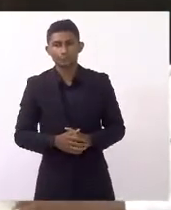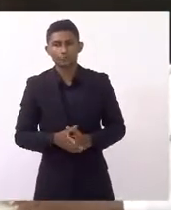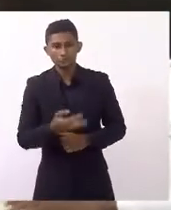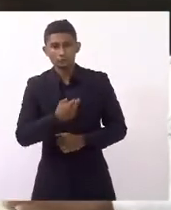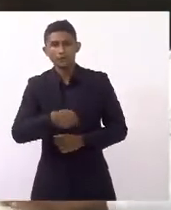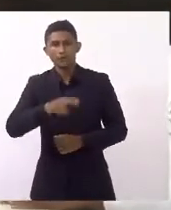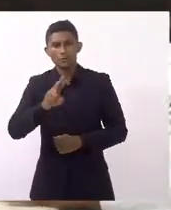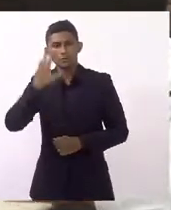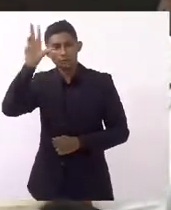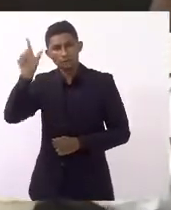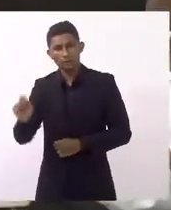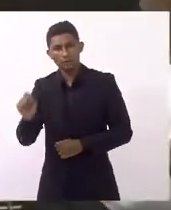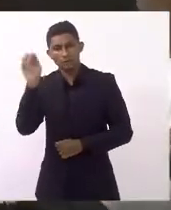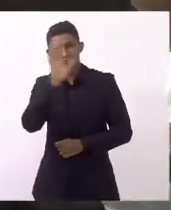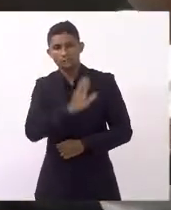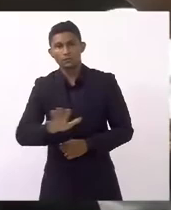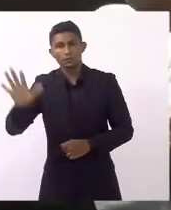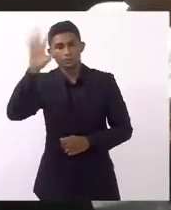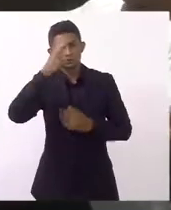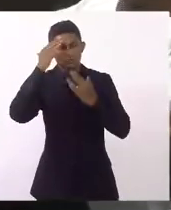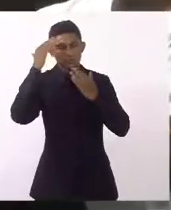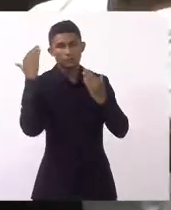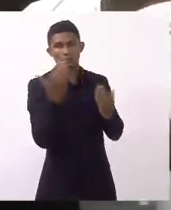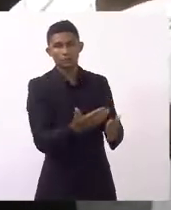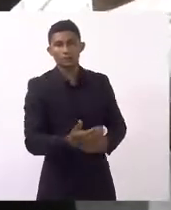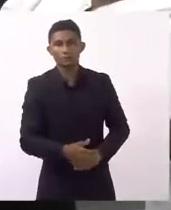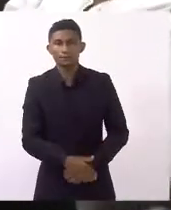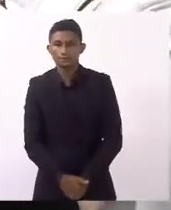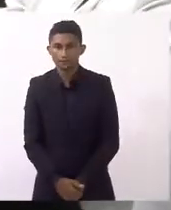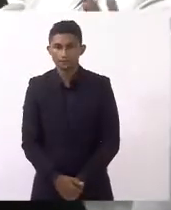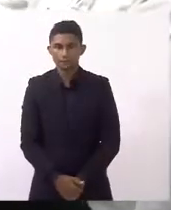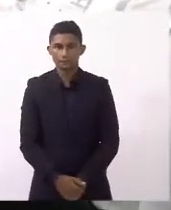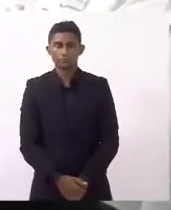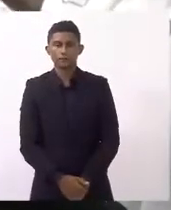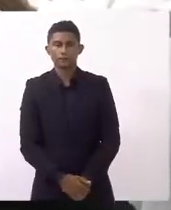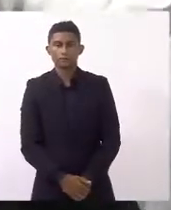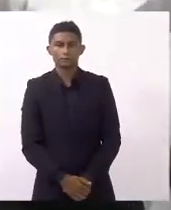afro-brasileiras muito obrigada ó